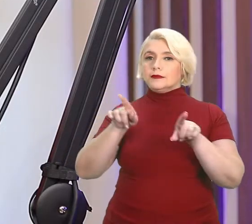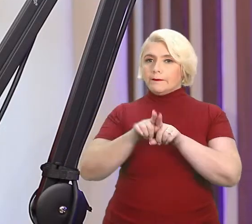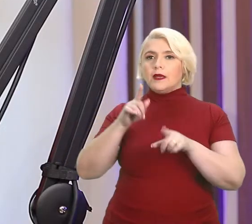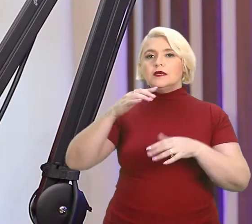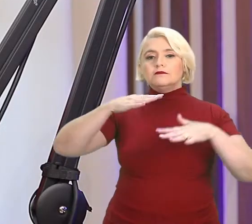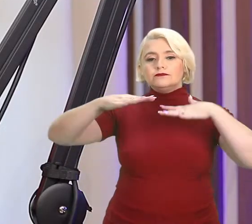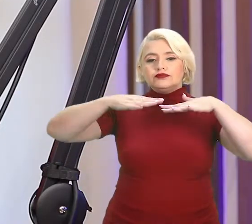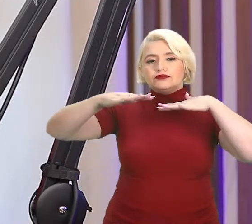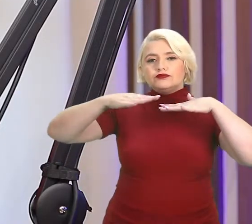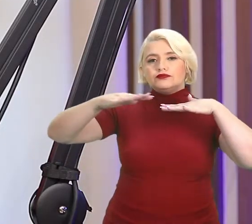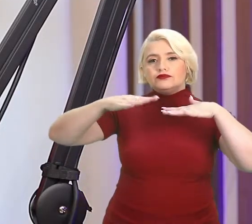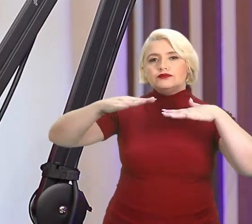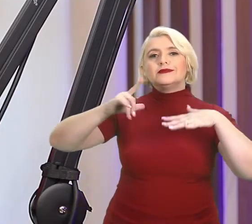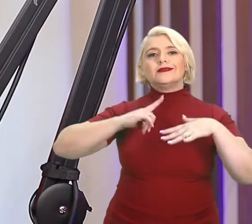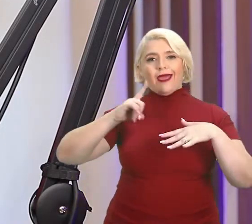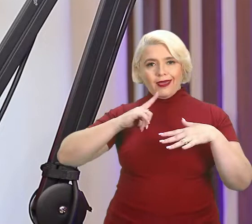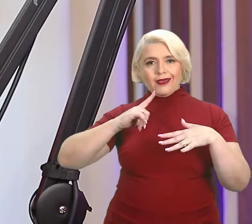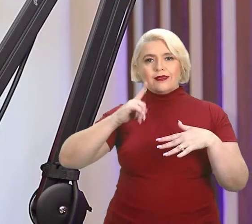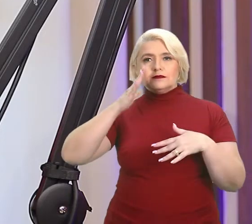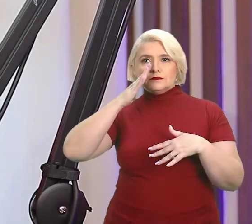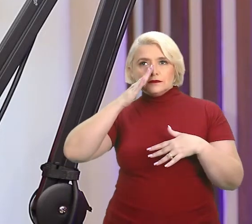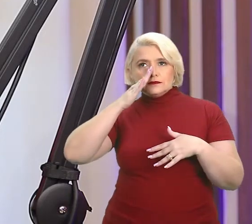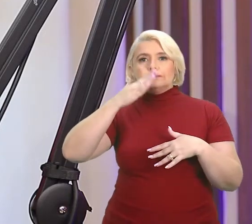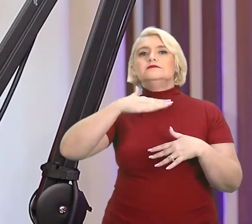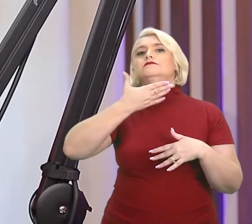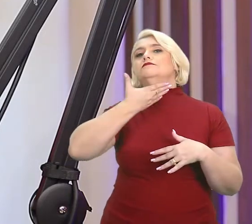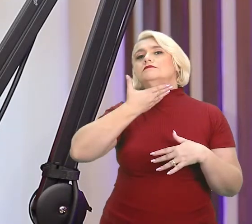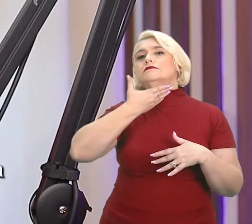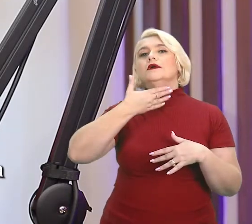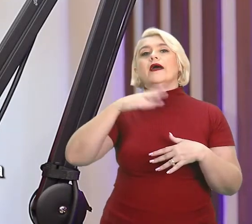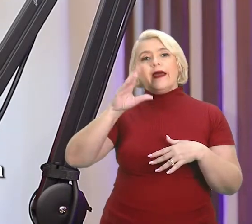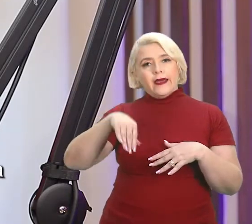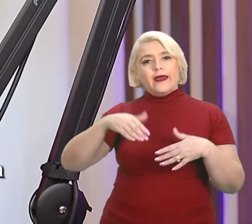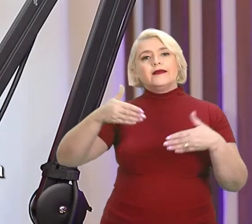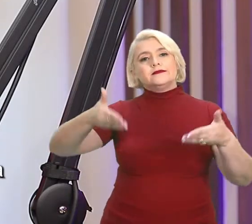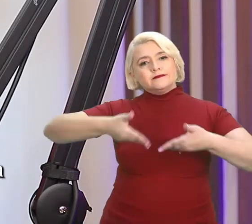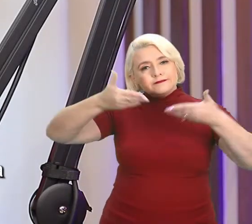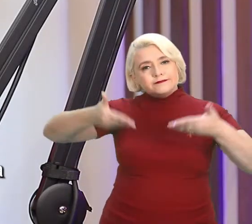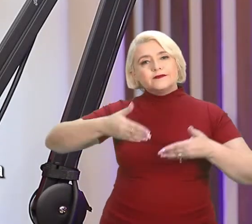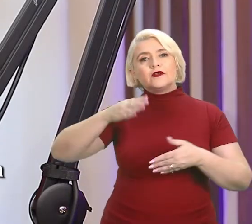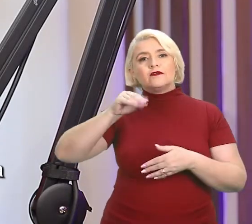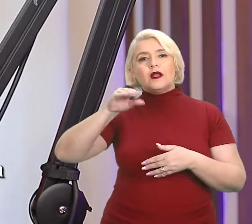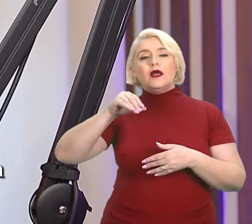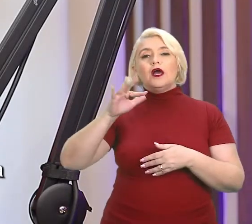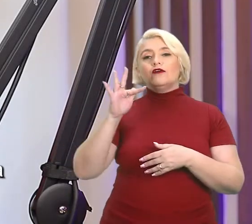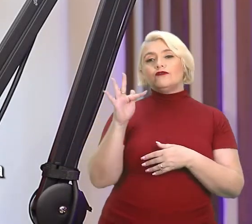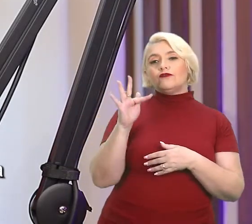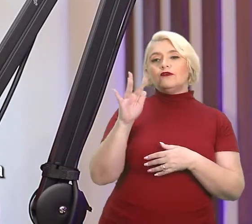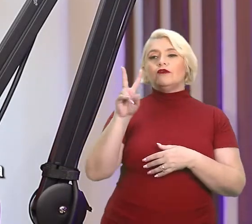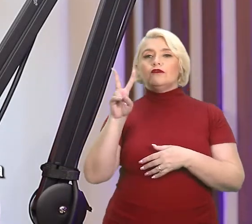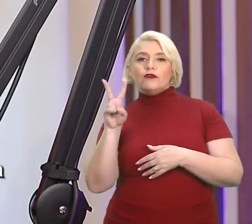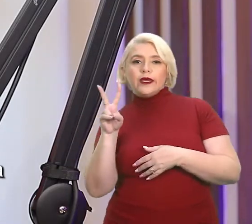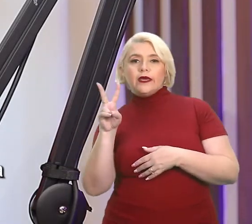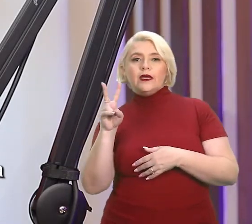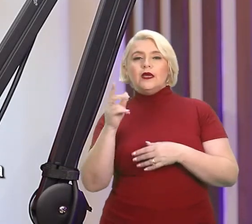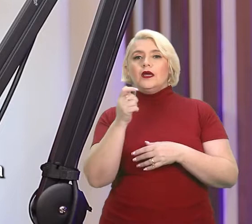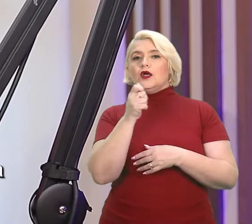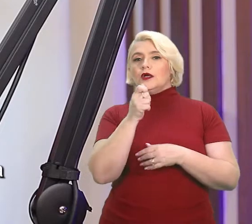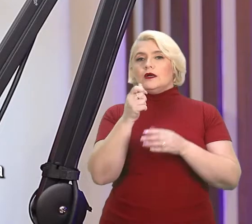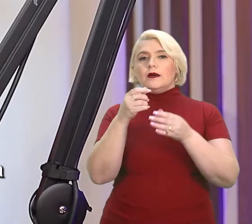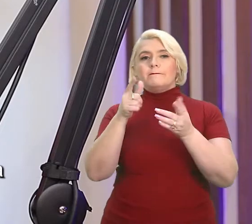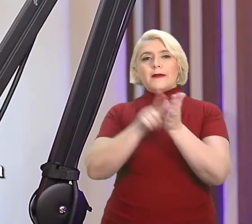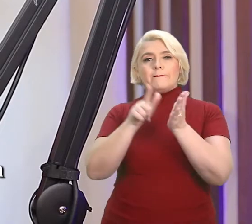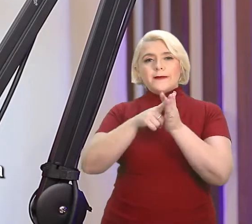treme. Então, isso é terapia de fala. O F e o V, colocava folhinha de papel rasgadinha na